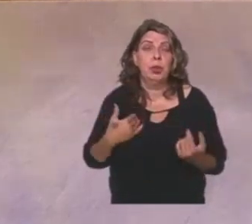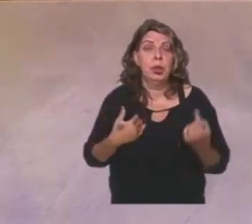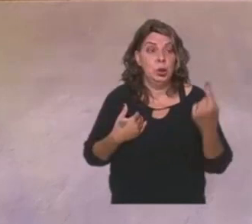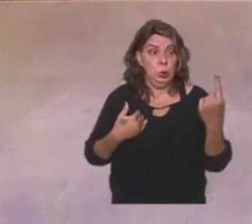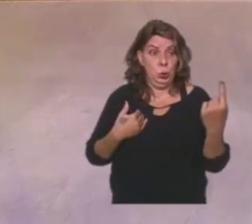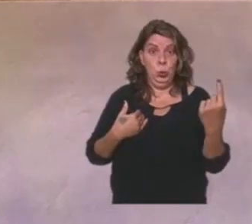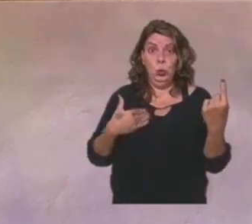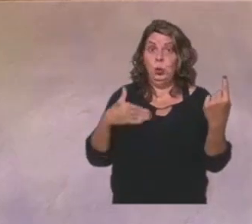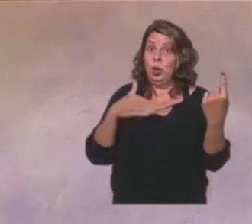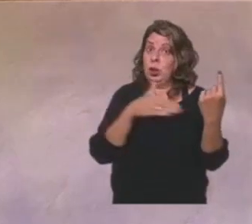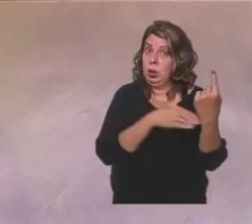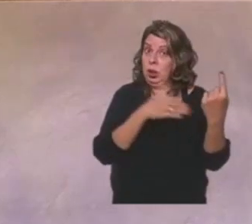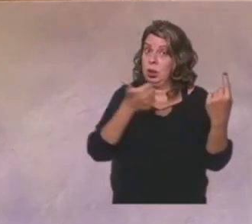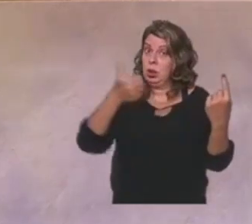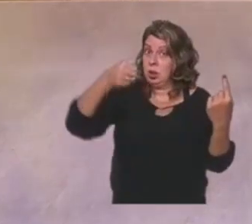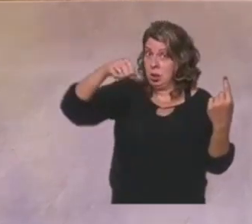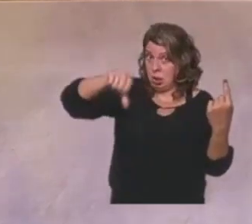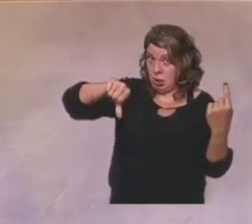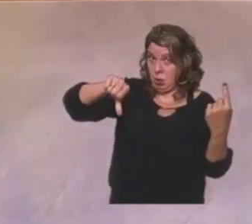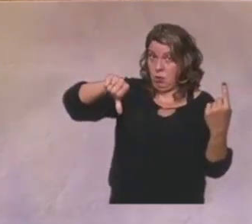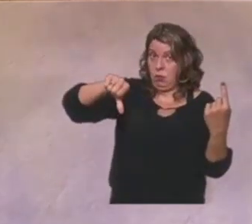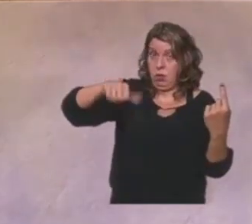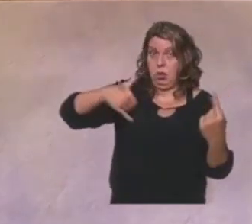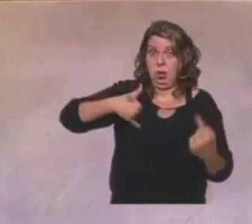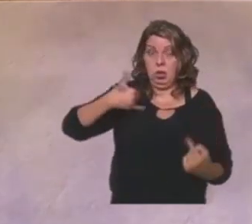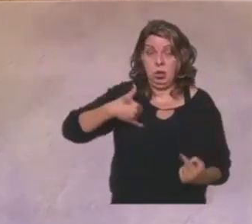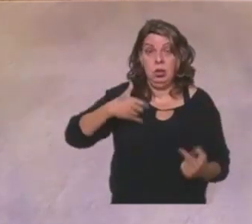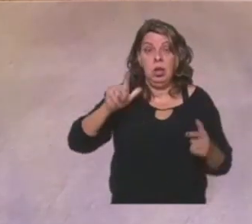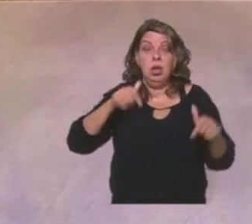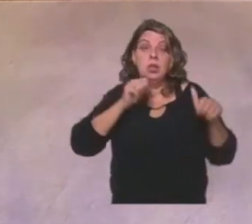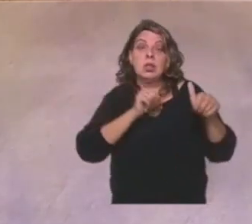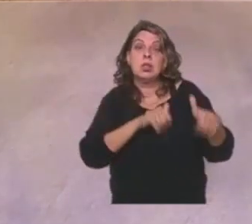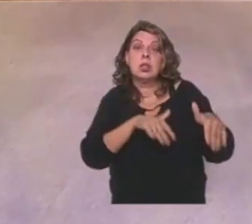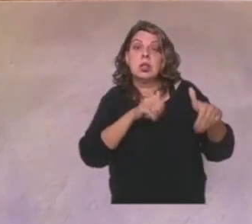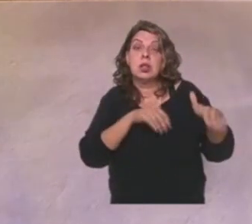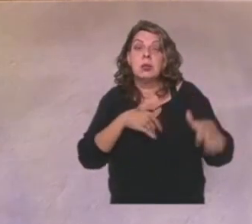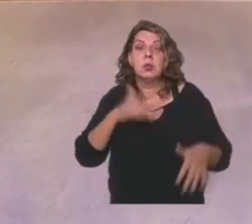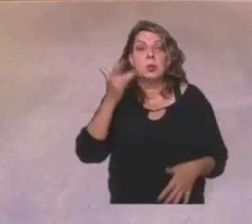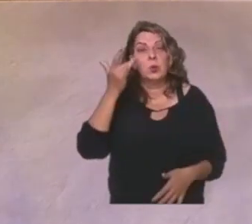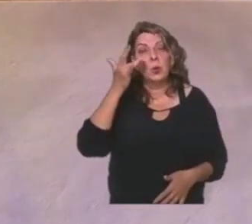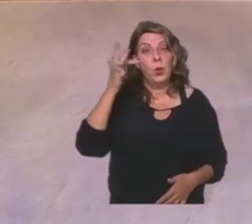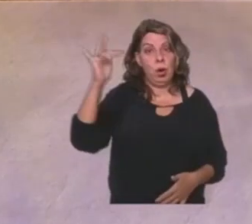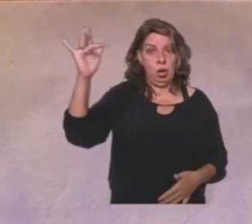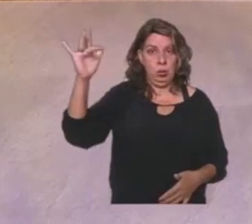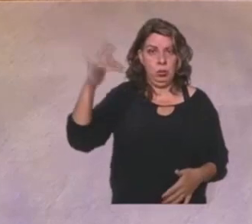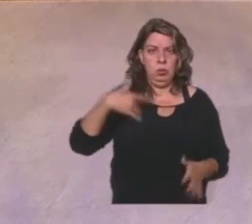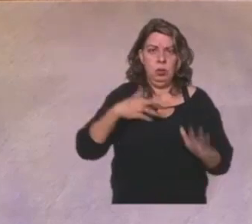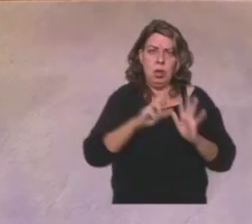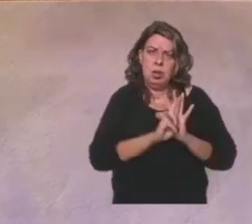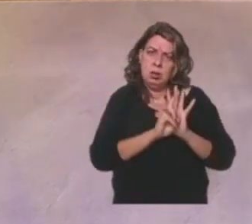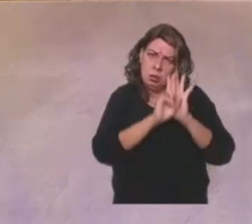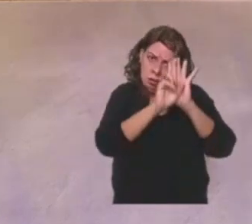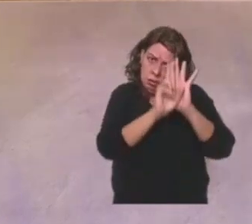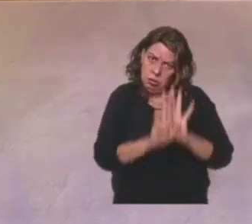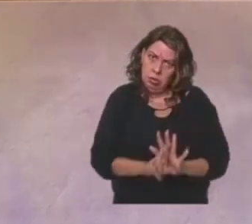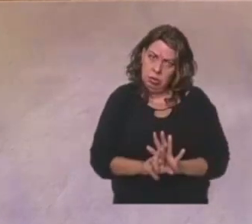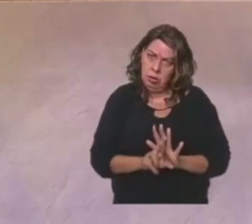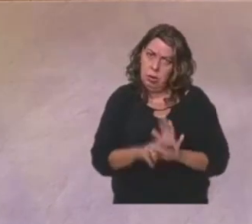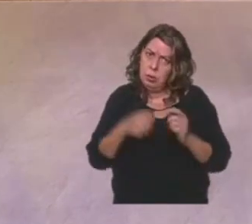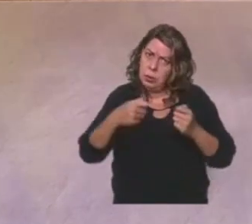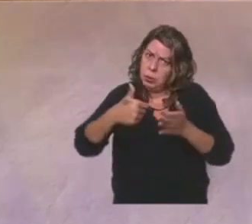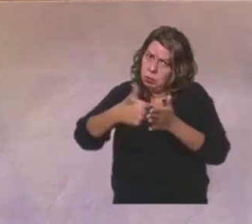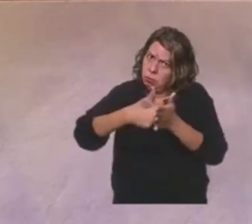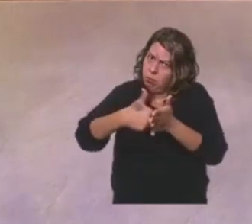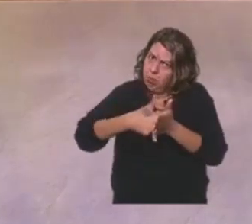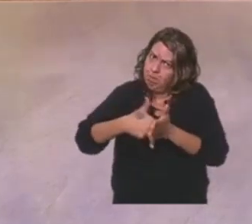é, e aí a campanha Setembro Dourado tem essa super importância de reforçar a a necessidade do diagnóstico